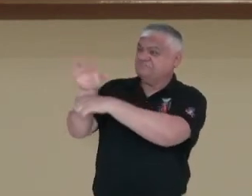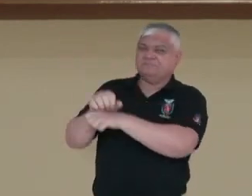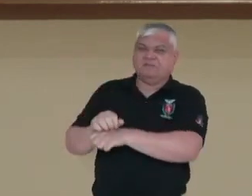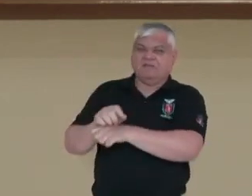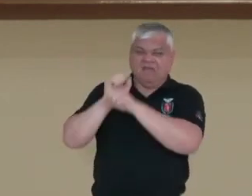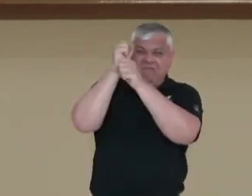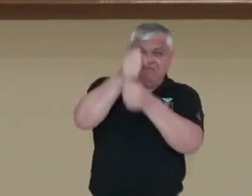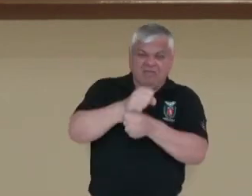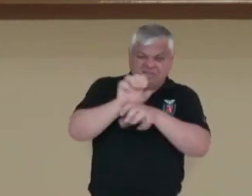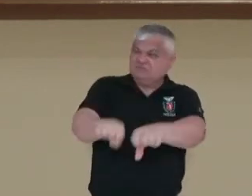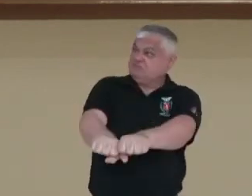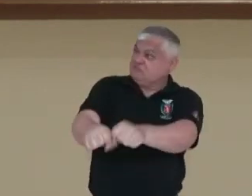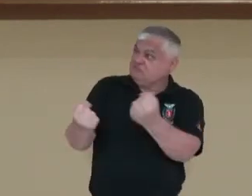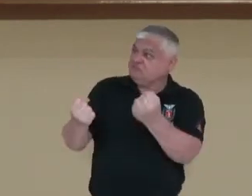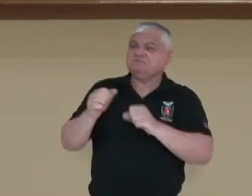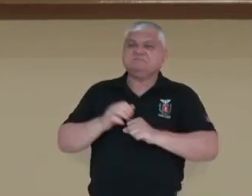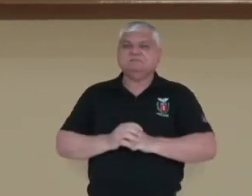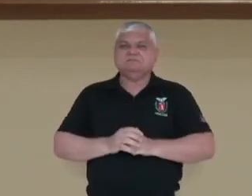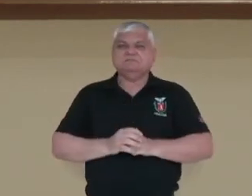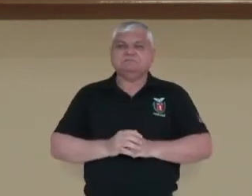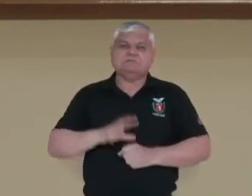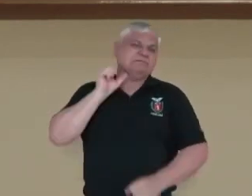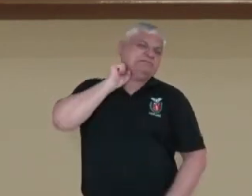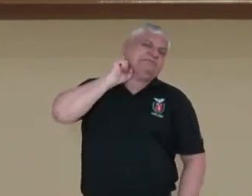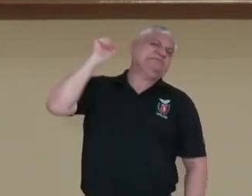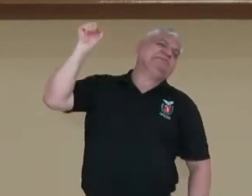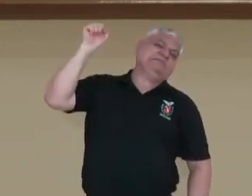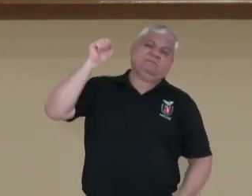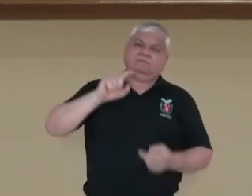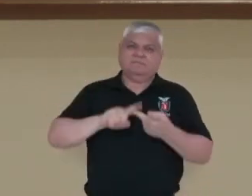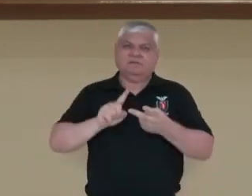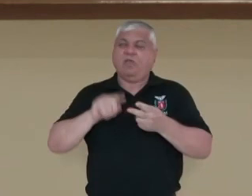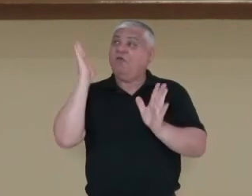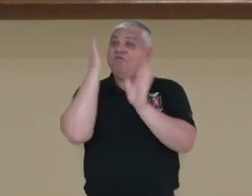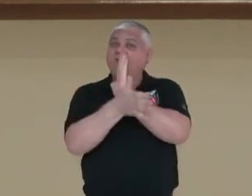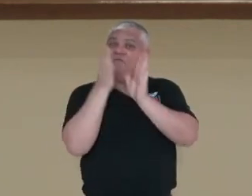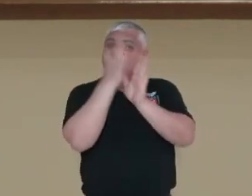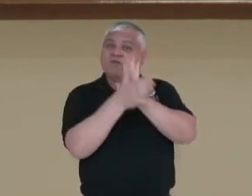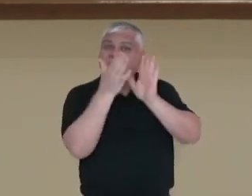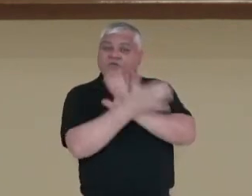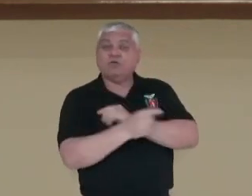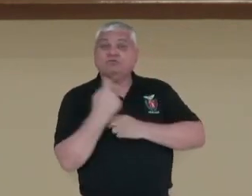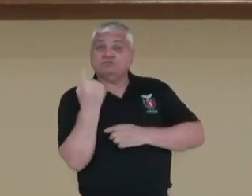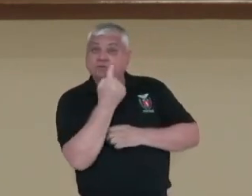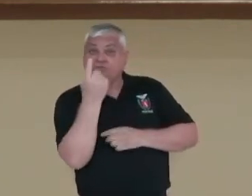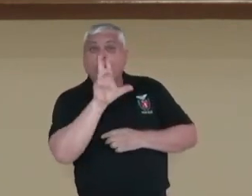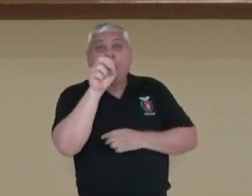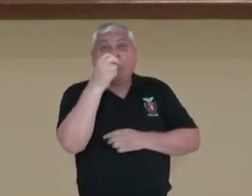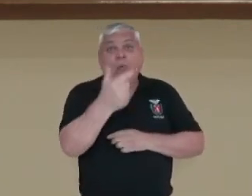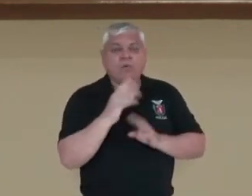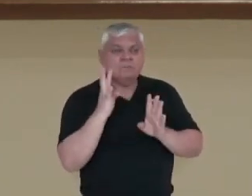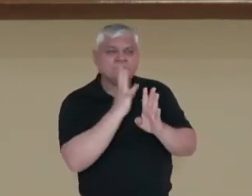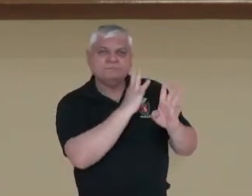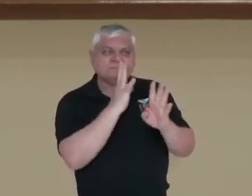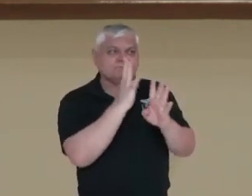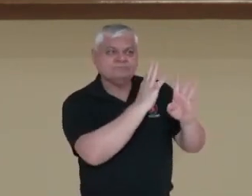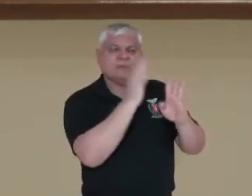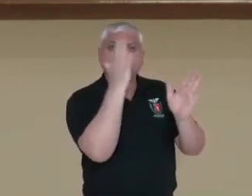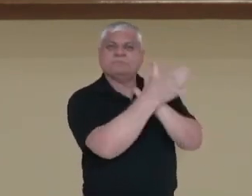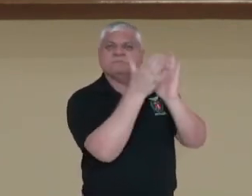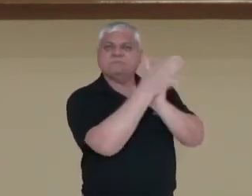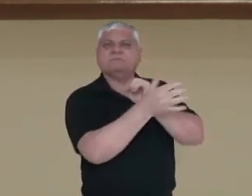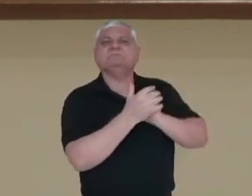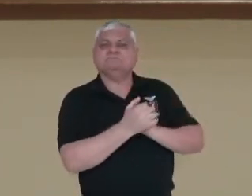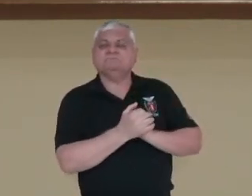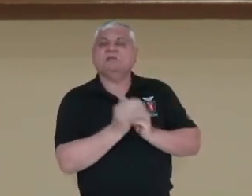ferramentas, se suicidavam, fugiam, acompanhados ou sozinhos. E fugindo, então,